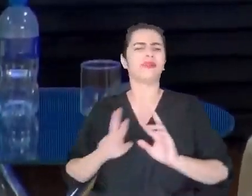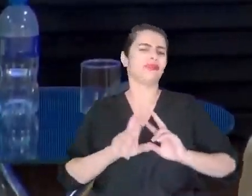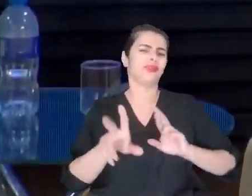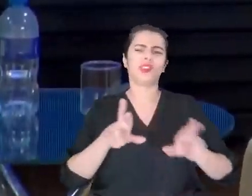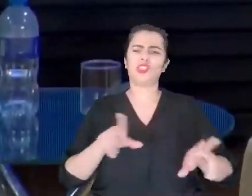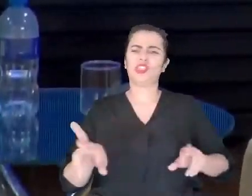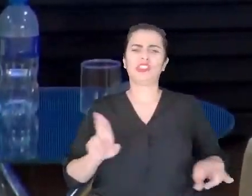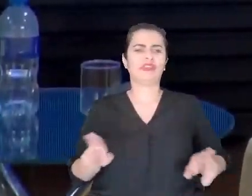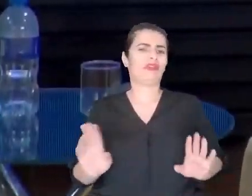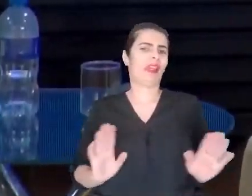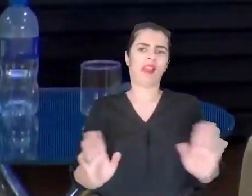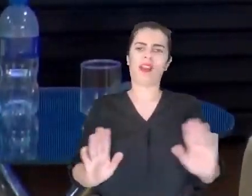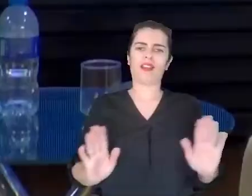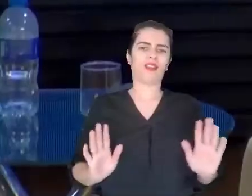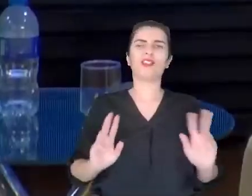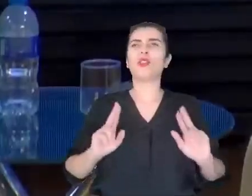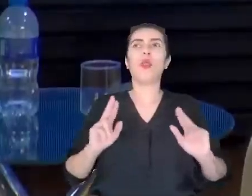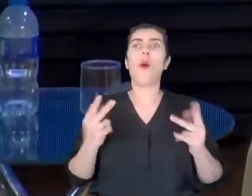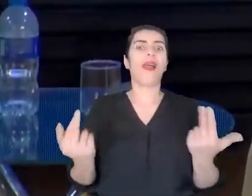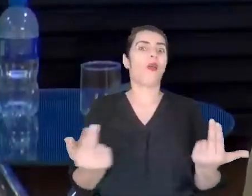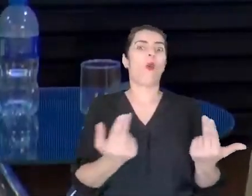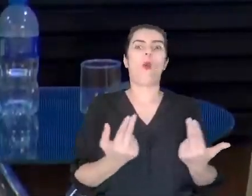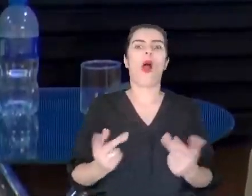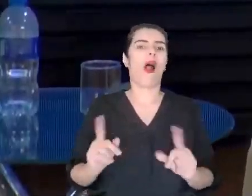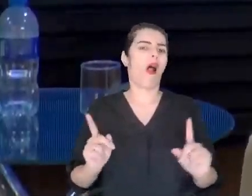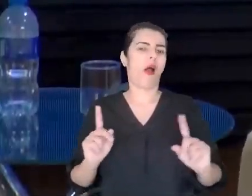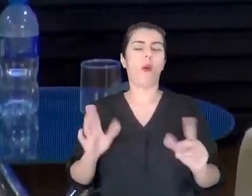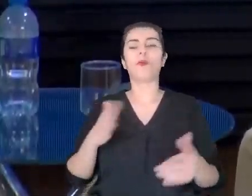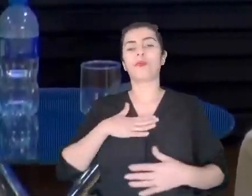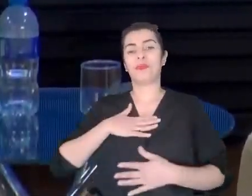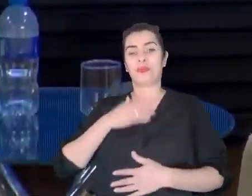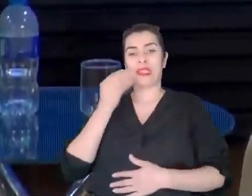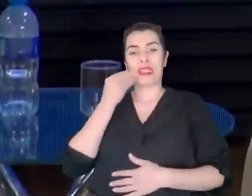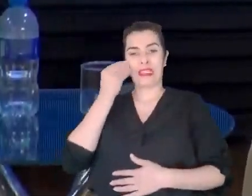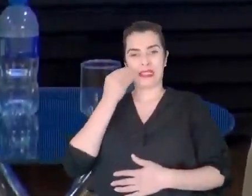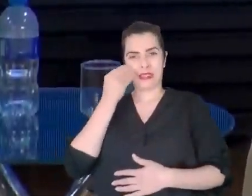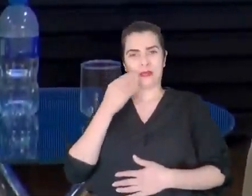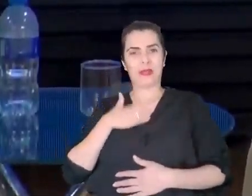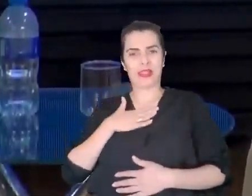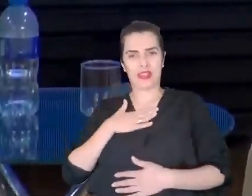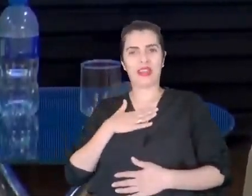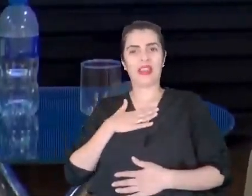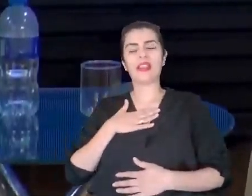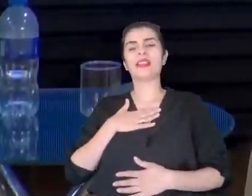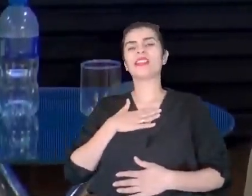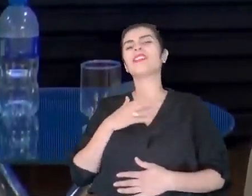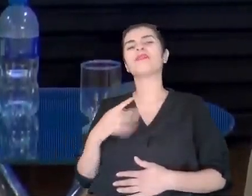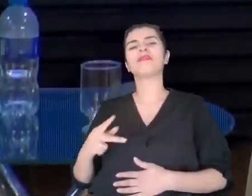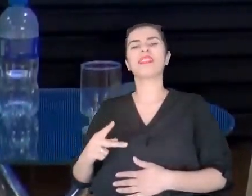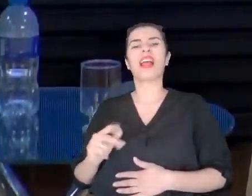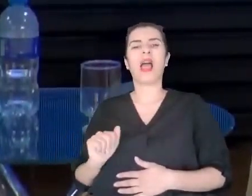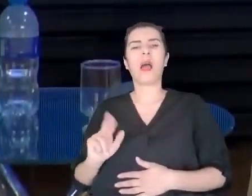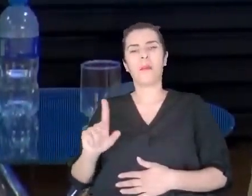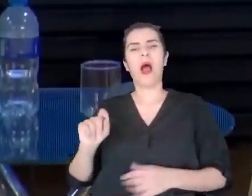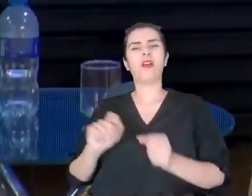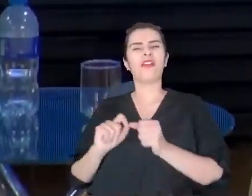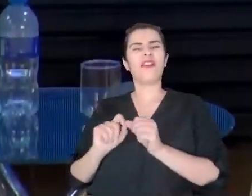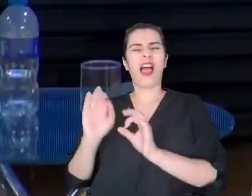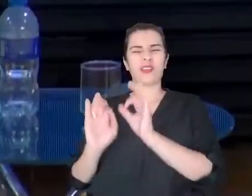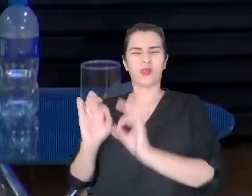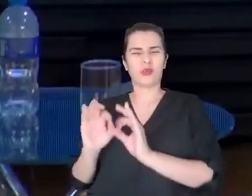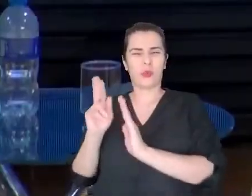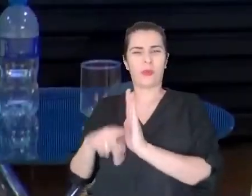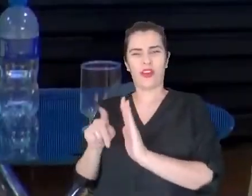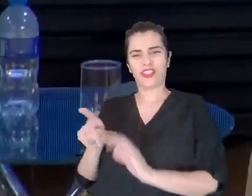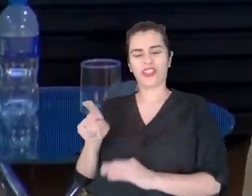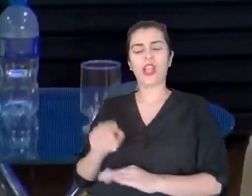do projeto em si, né? A nossa experiência, né? Está aqui o Paulo, que é o projetista lá, mas é o seguinte, né? No caso da